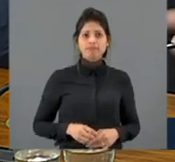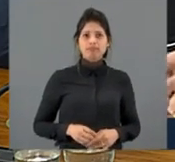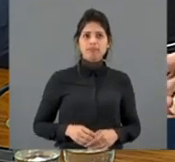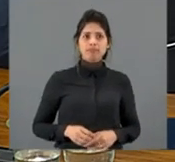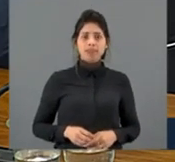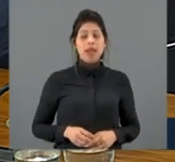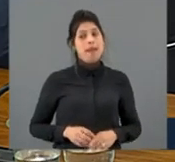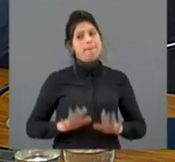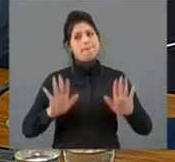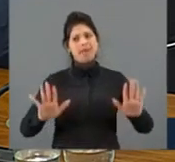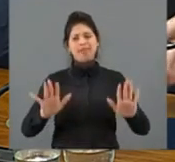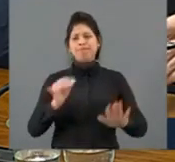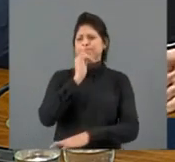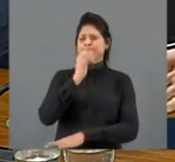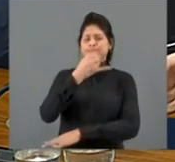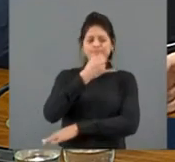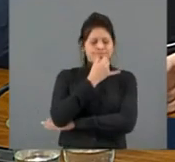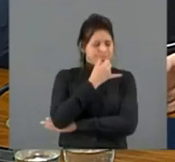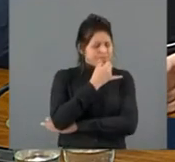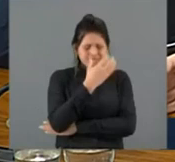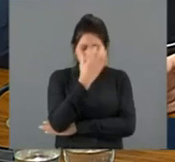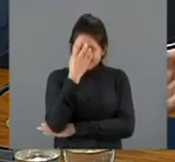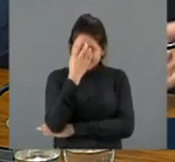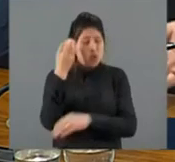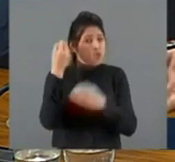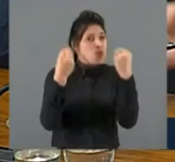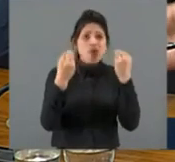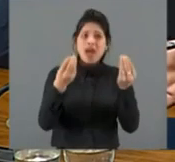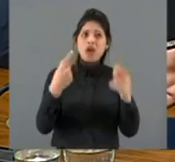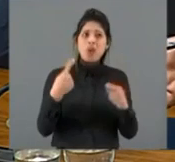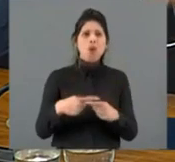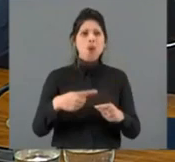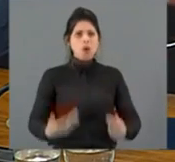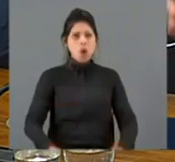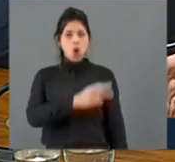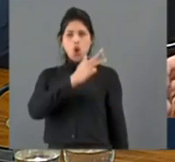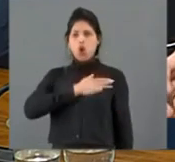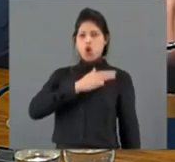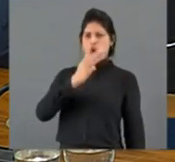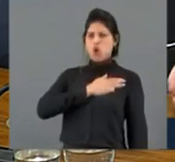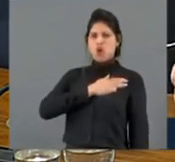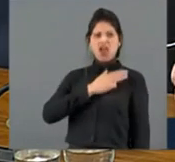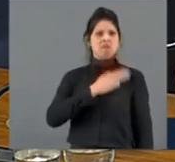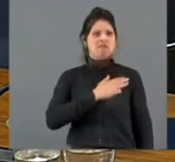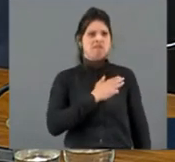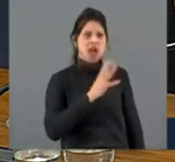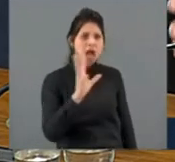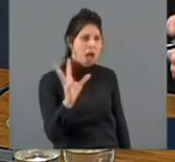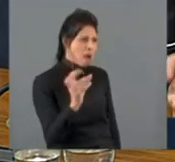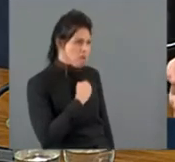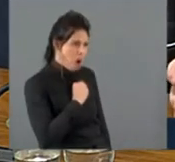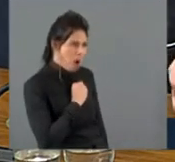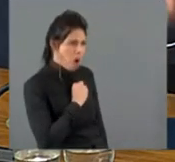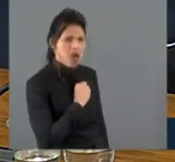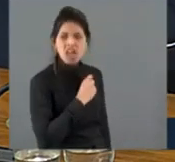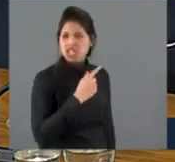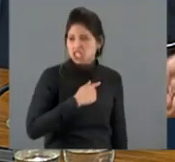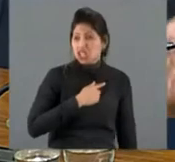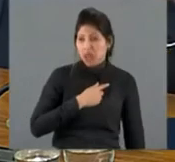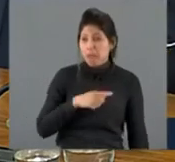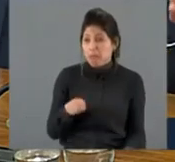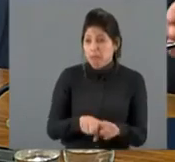E, infelizmente, não à toa, Lula declara seu amor, dia sim e outro também,